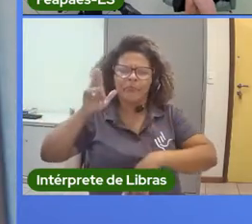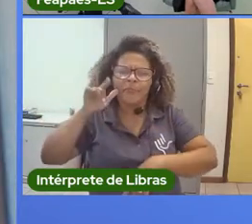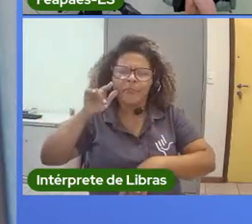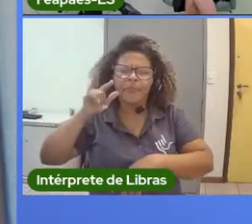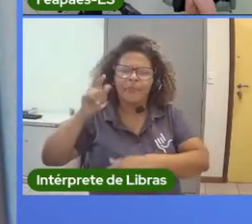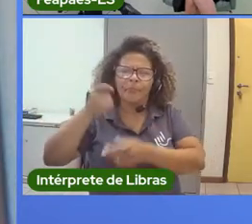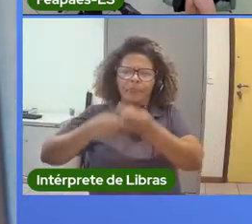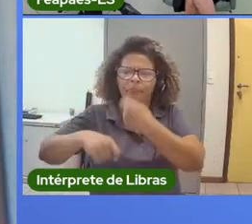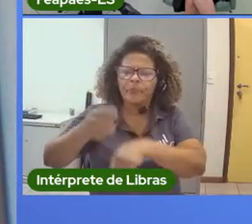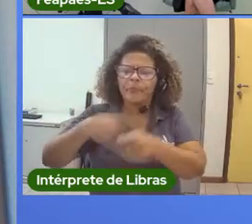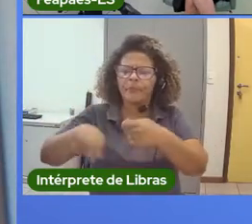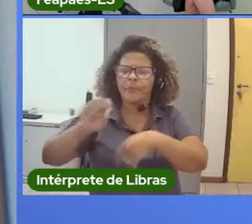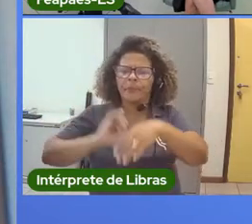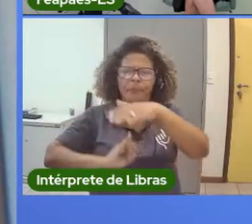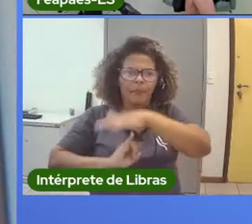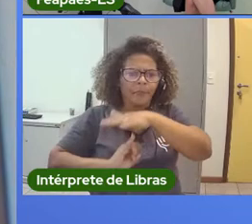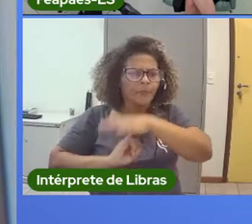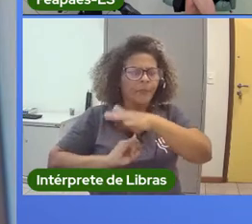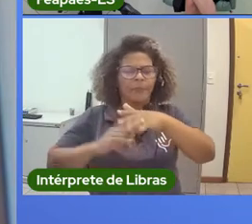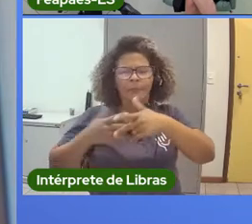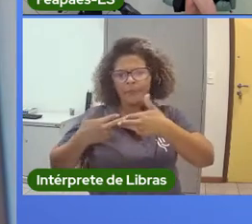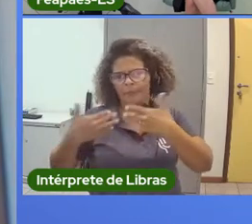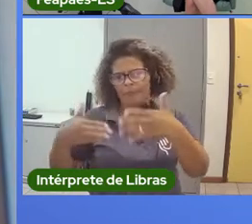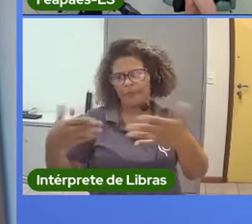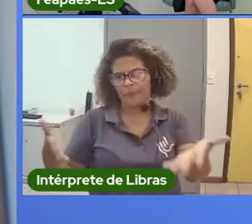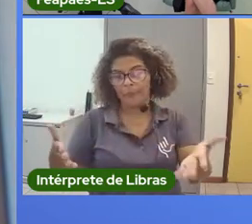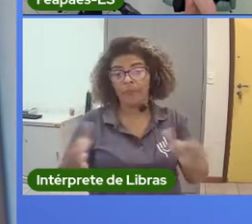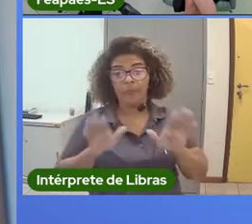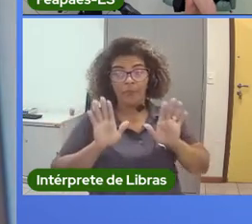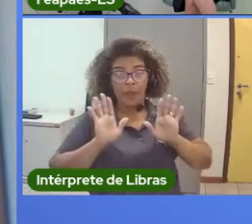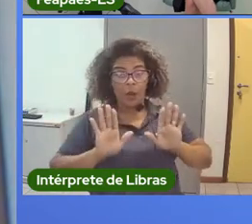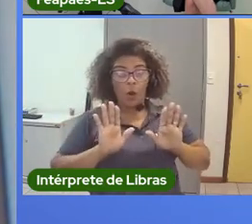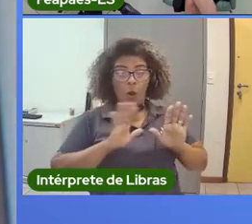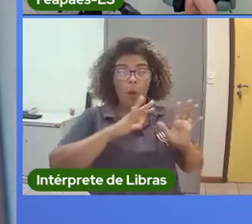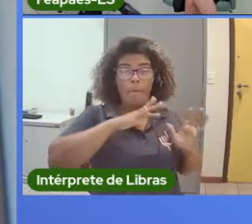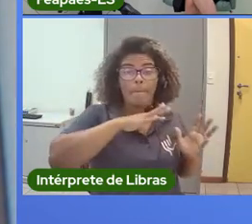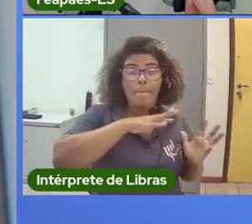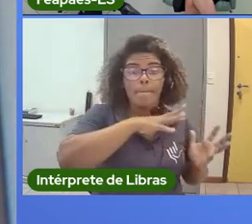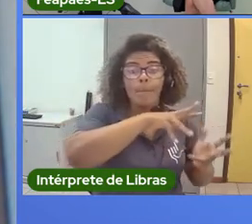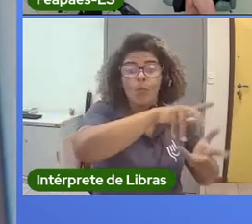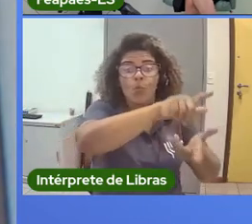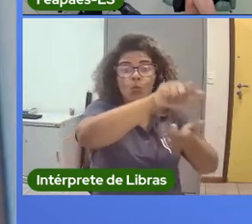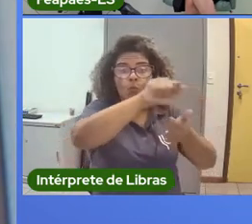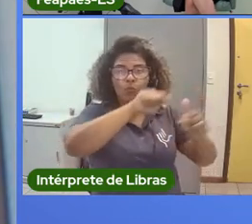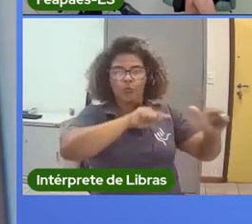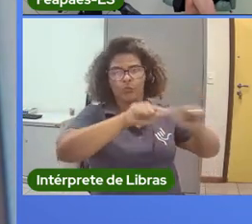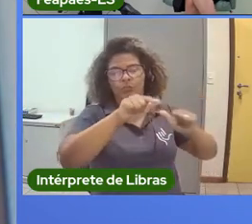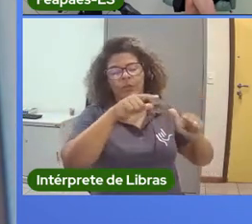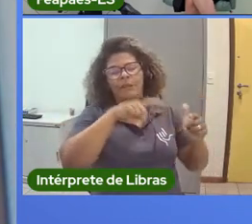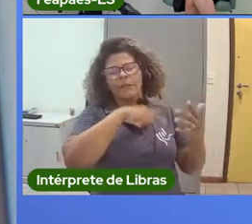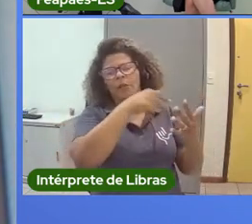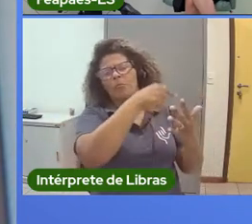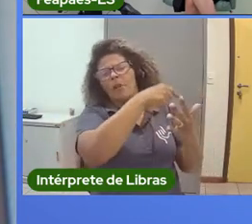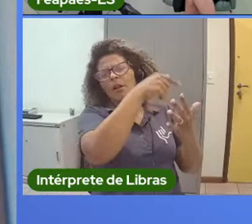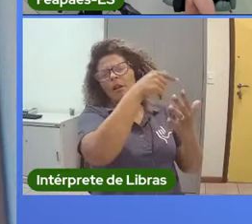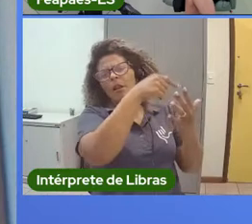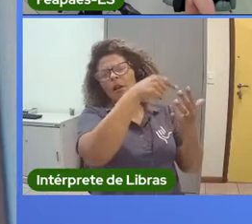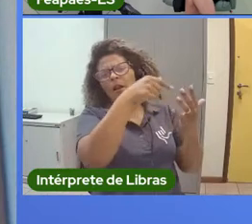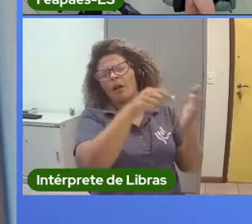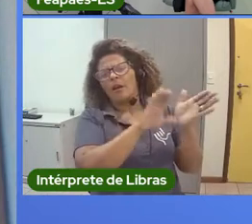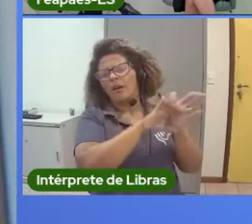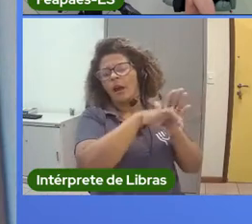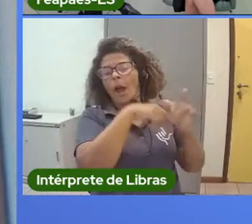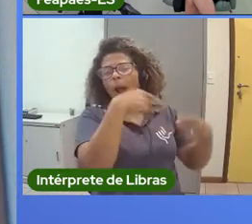nos serviços, no setor público e por aí vai. Agora, o mundo do trabalho é mais amplo do que isso, engloba, inclusive, aí as